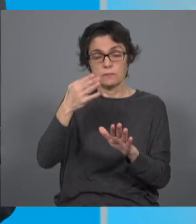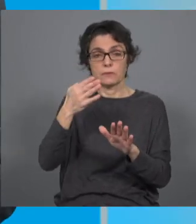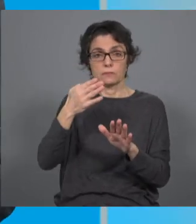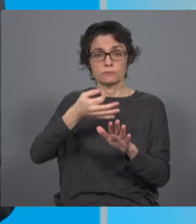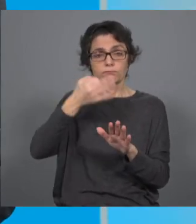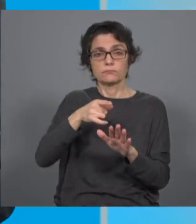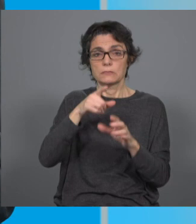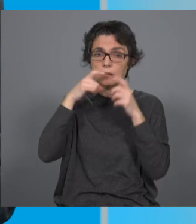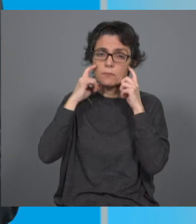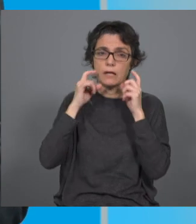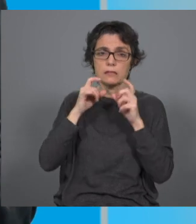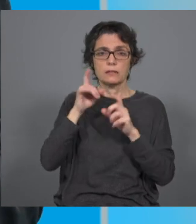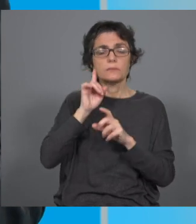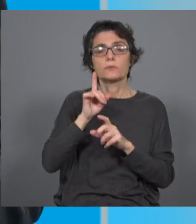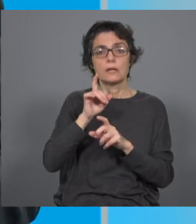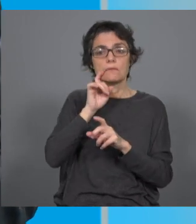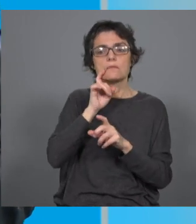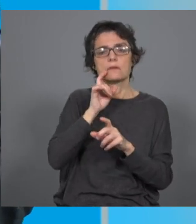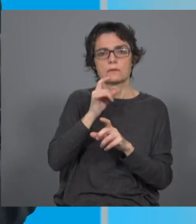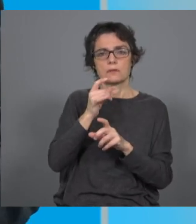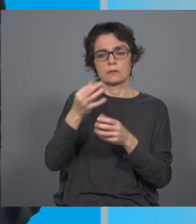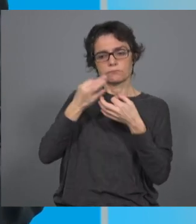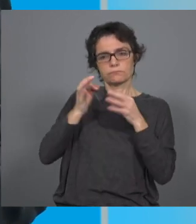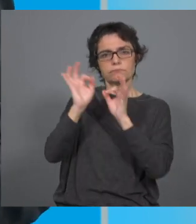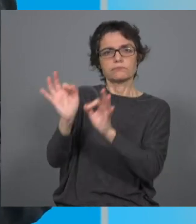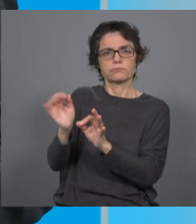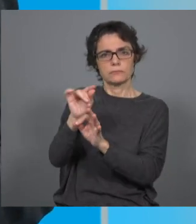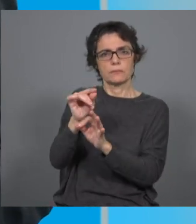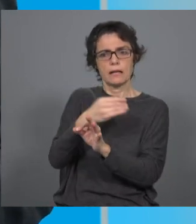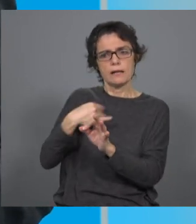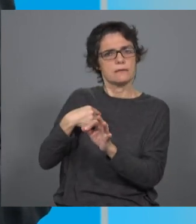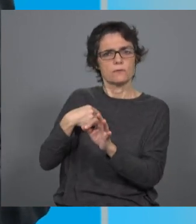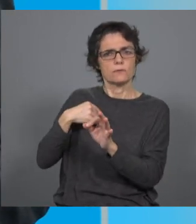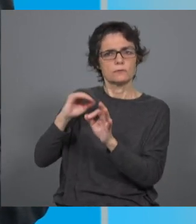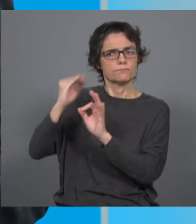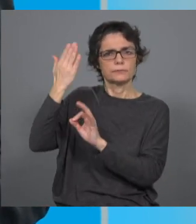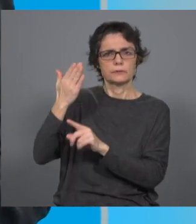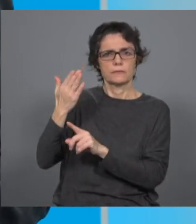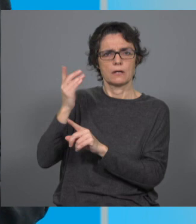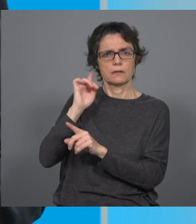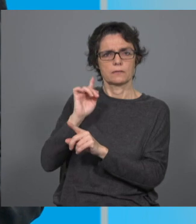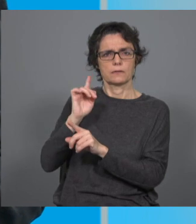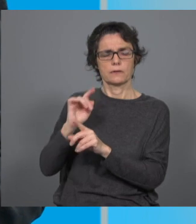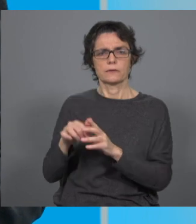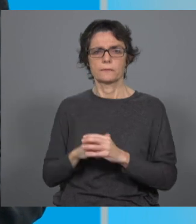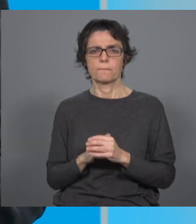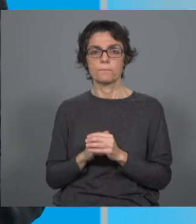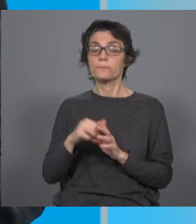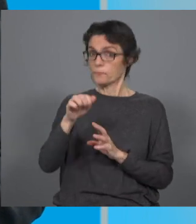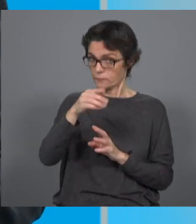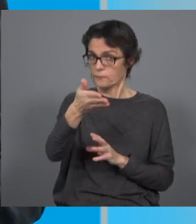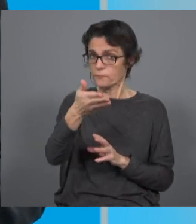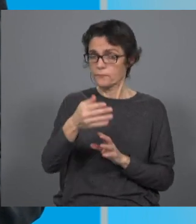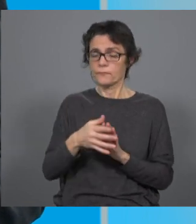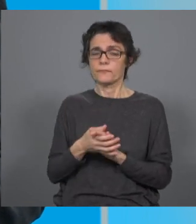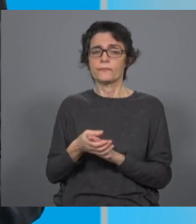também para a saúde do próximo, não é? Isso mesmo. E outro aspecto que o Henrique tocou sobre será que nós